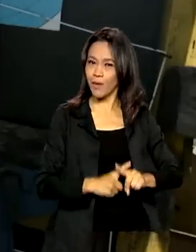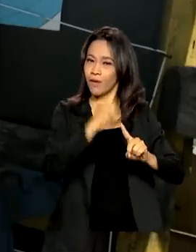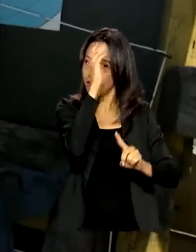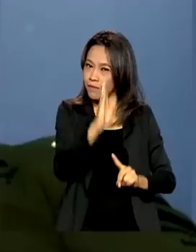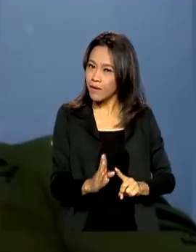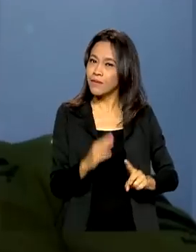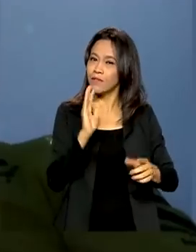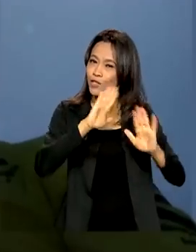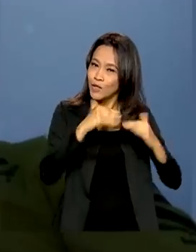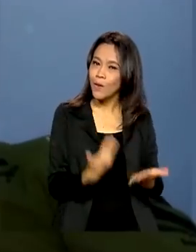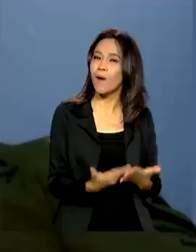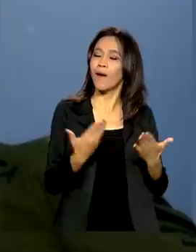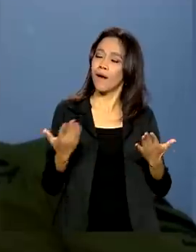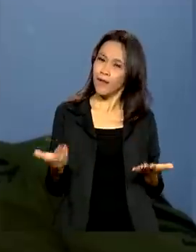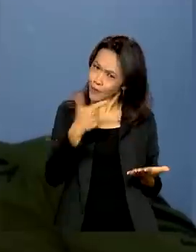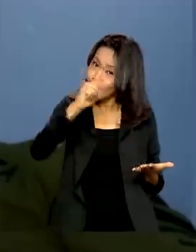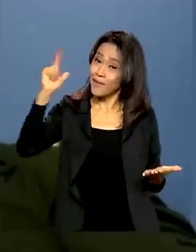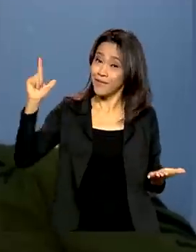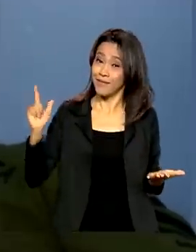até em outros campeonatos aí.